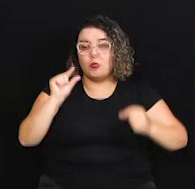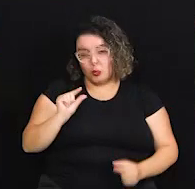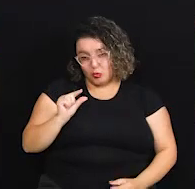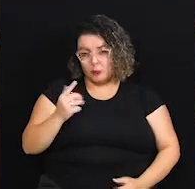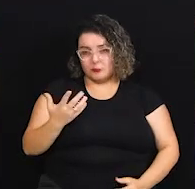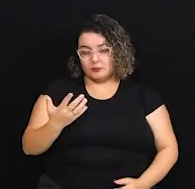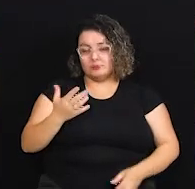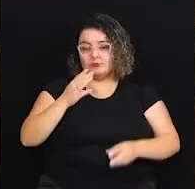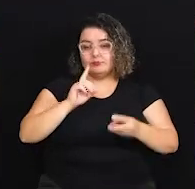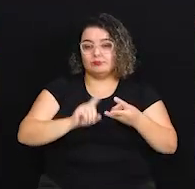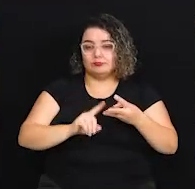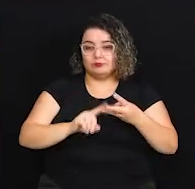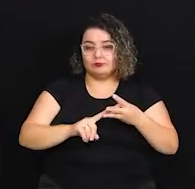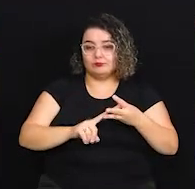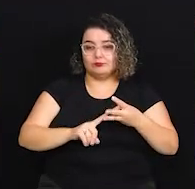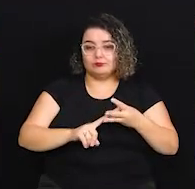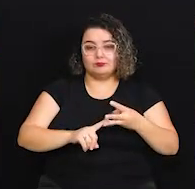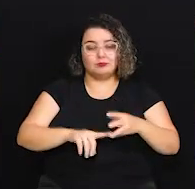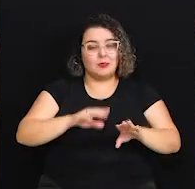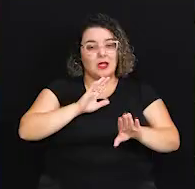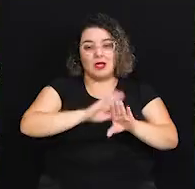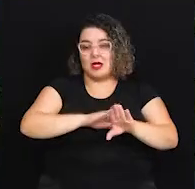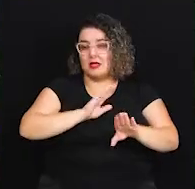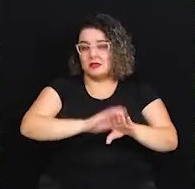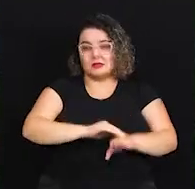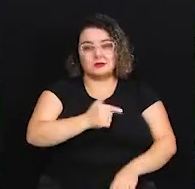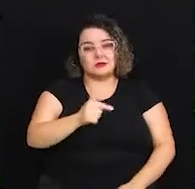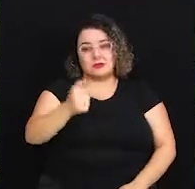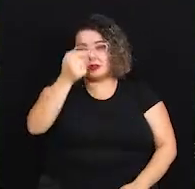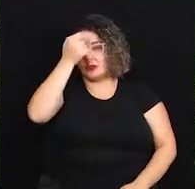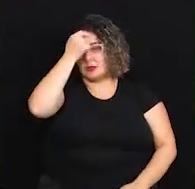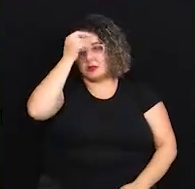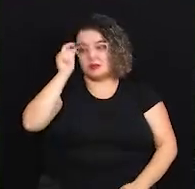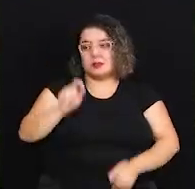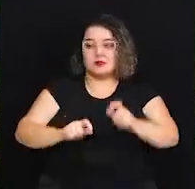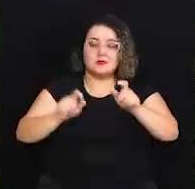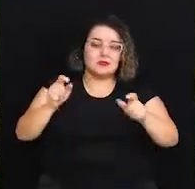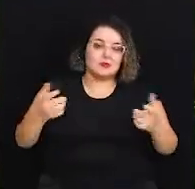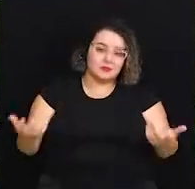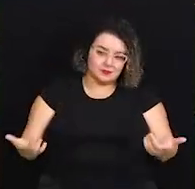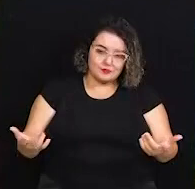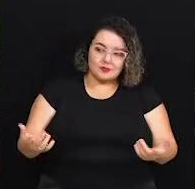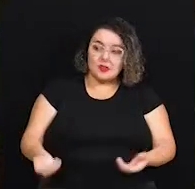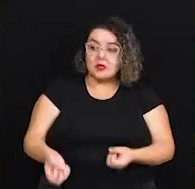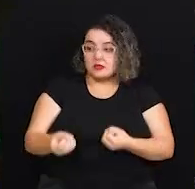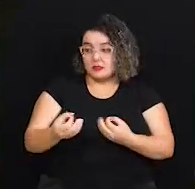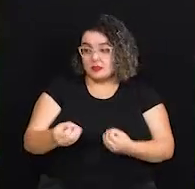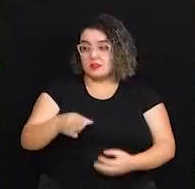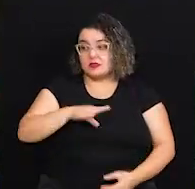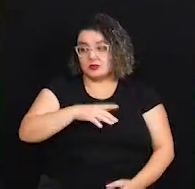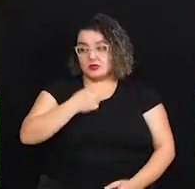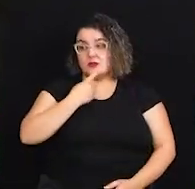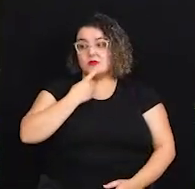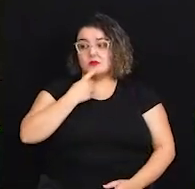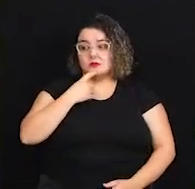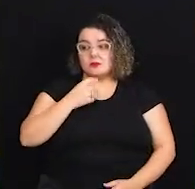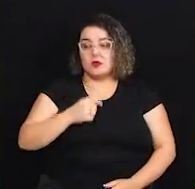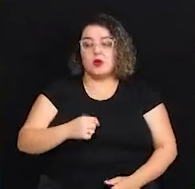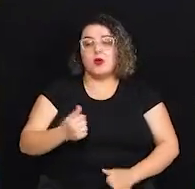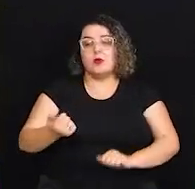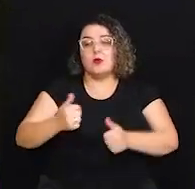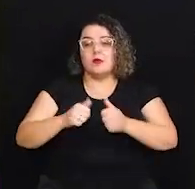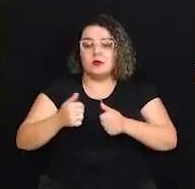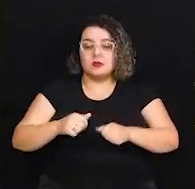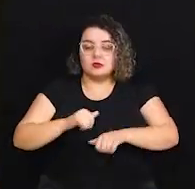a ação inconsequente do homem. Esses dados da Defesa Civil de Campinas fazem parte de um balanço divulgado no